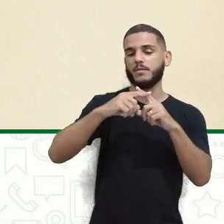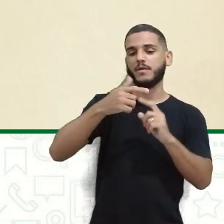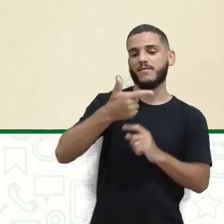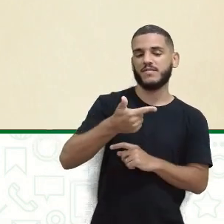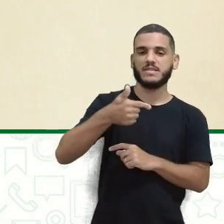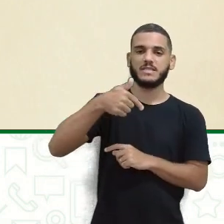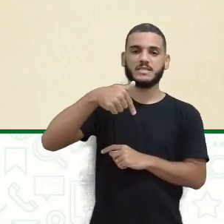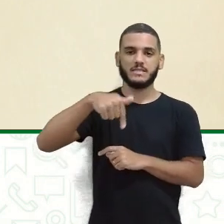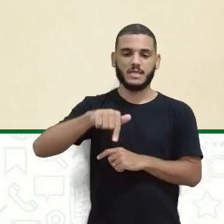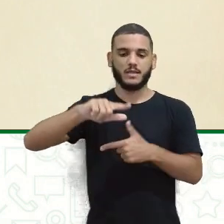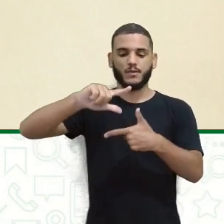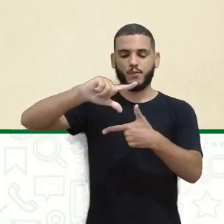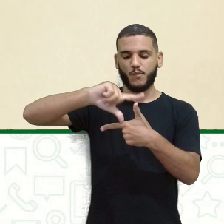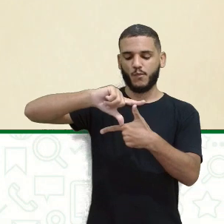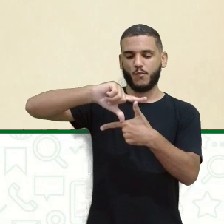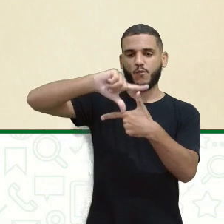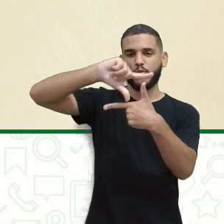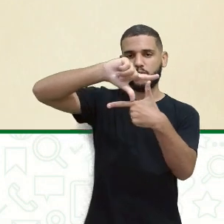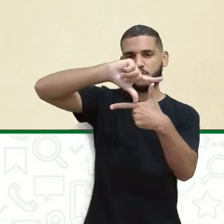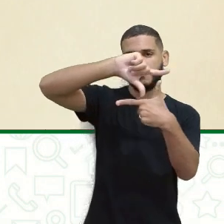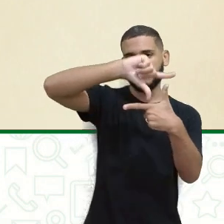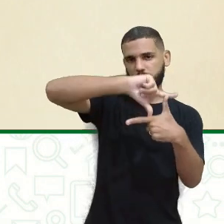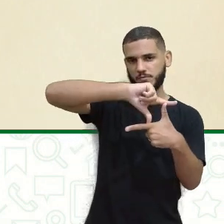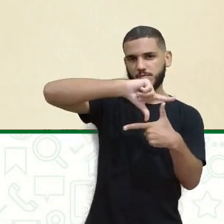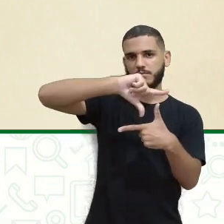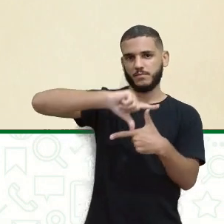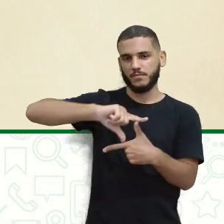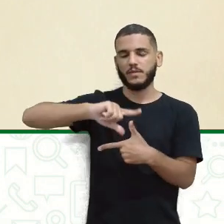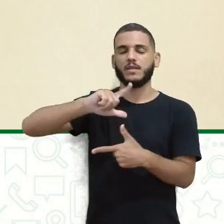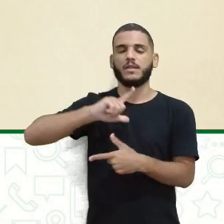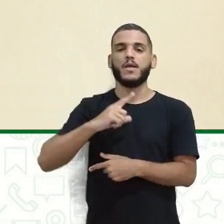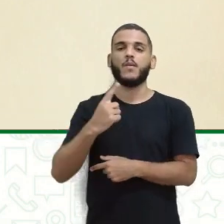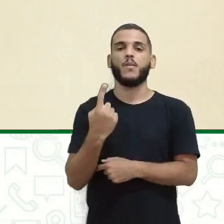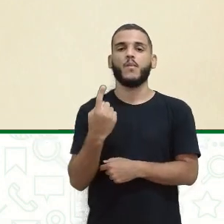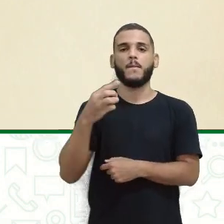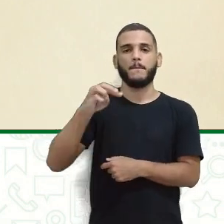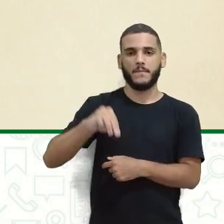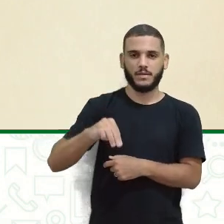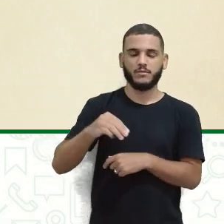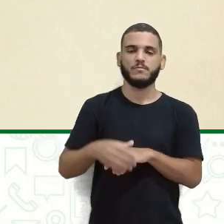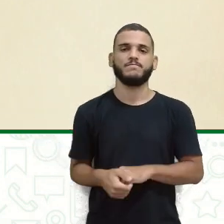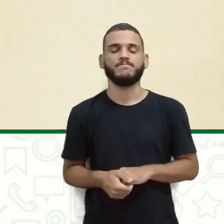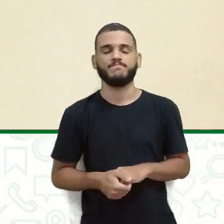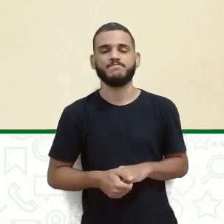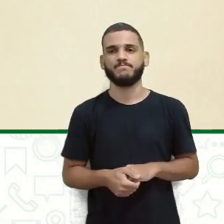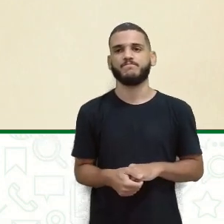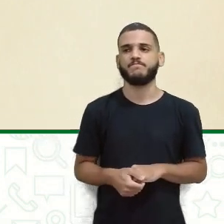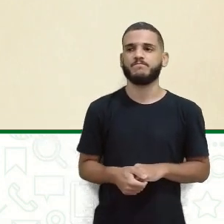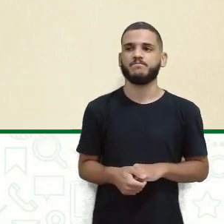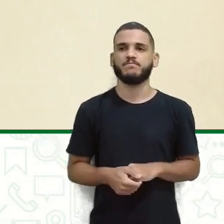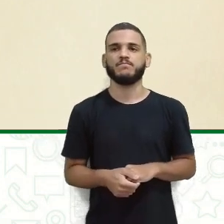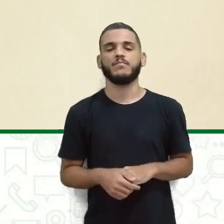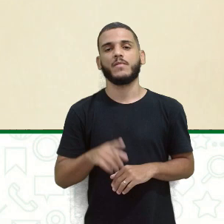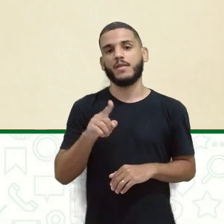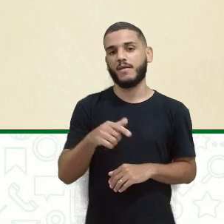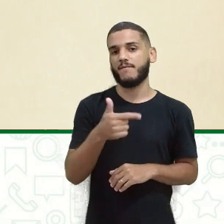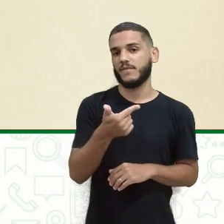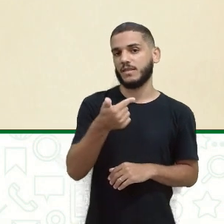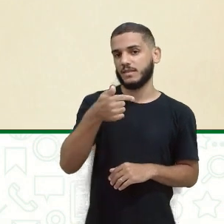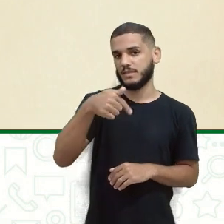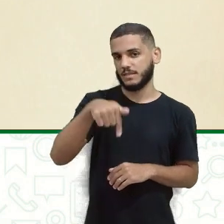27 cubos, cada cubo com 1 metro cúbico, certo? Então, são